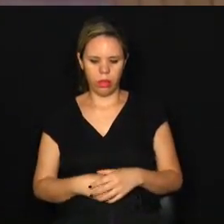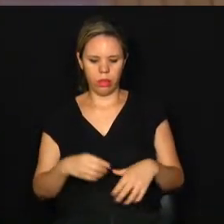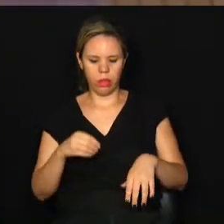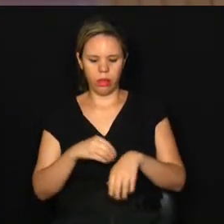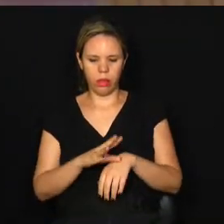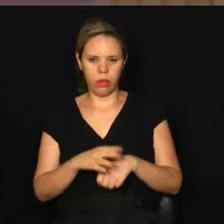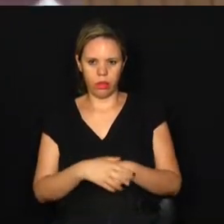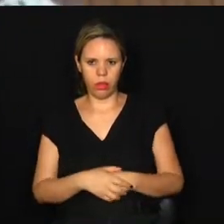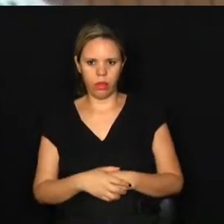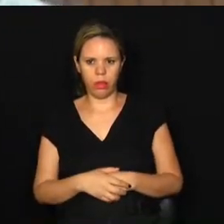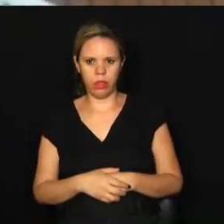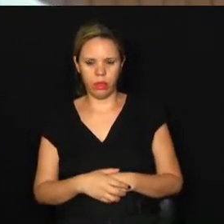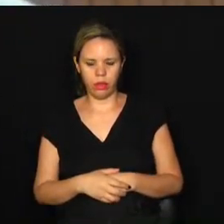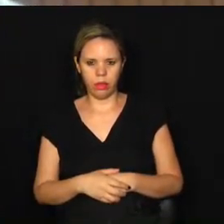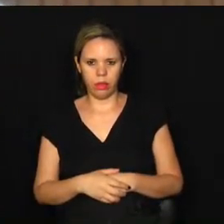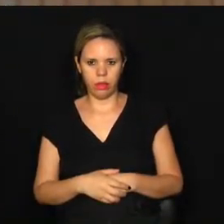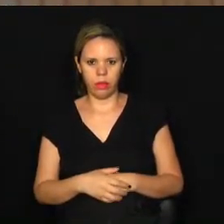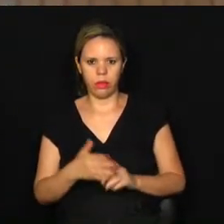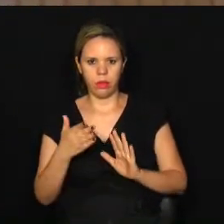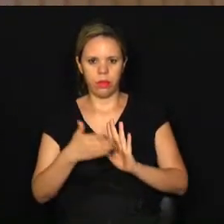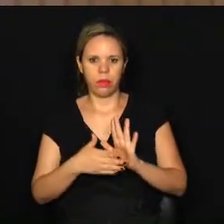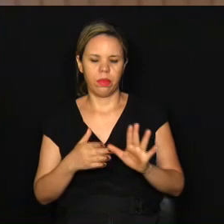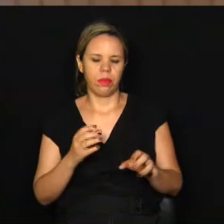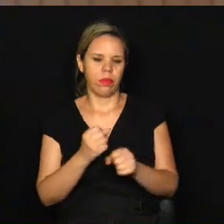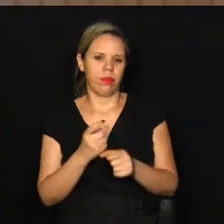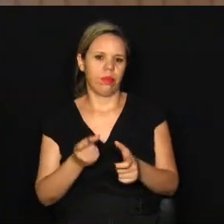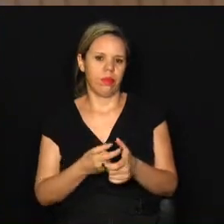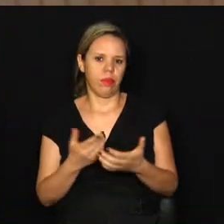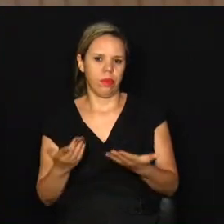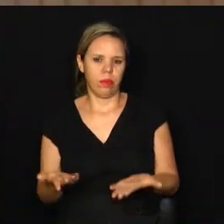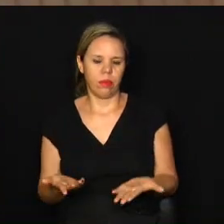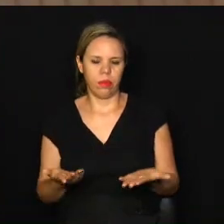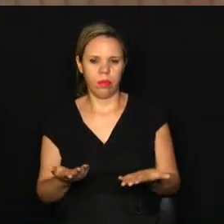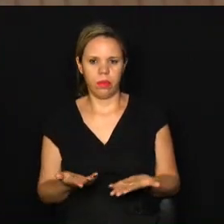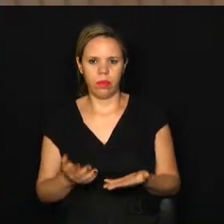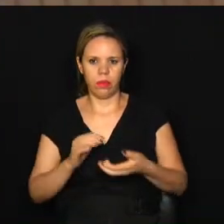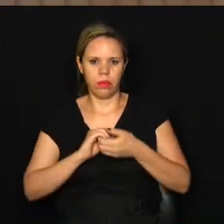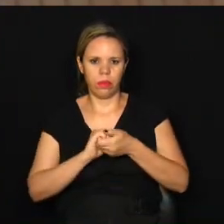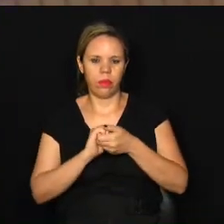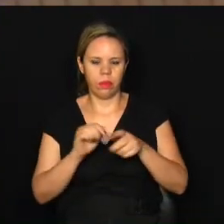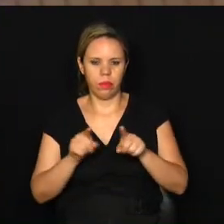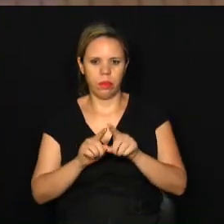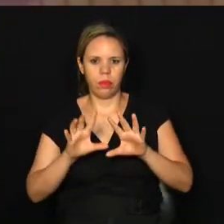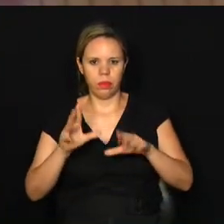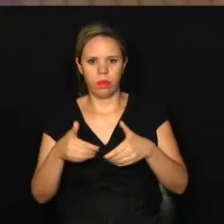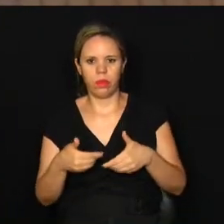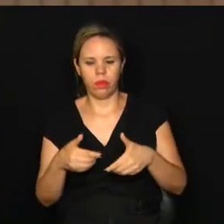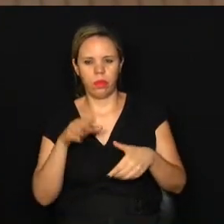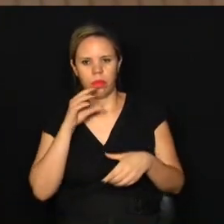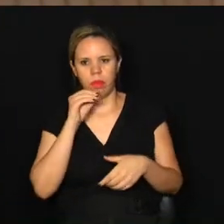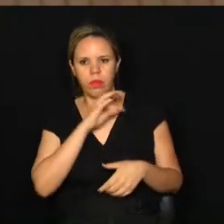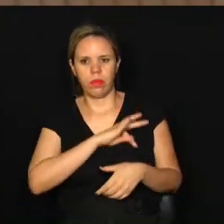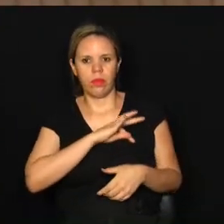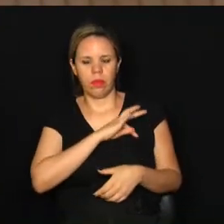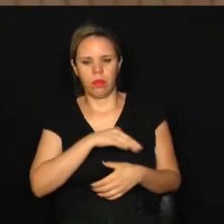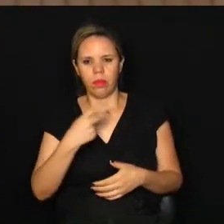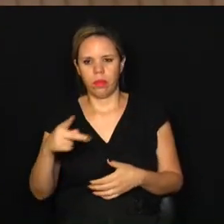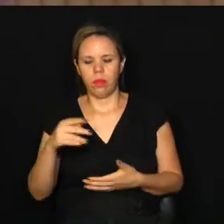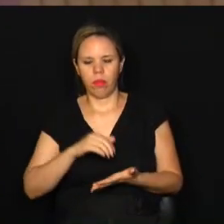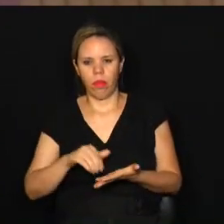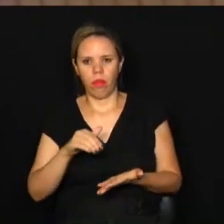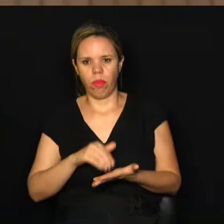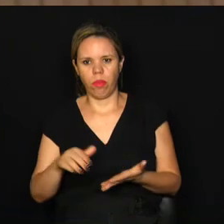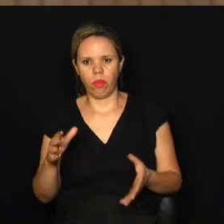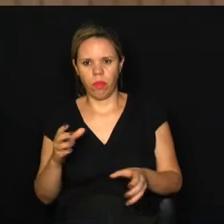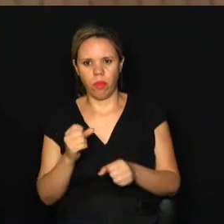devidas prestações de contas e o qual cumprimento também todo o seu corpo técnico lá da Secretaria de